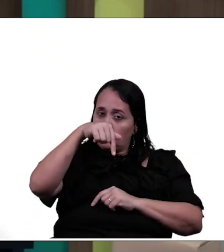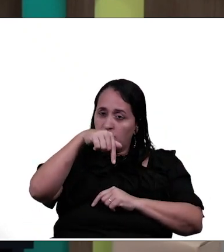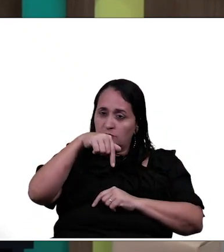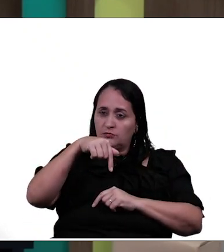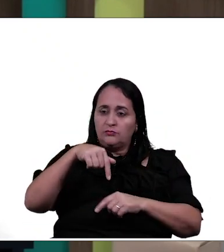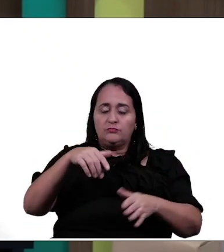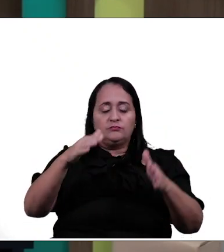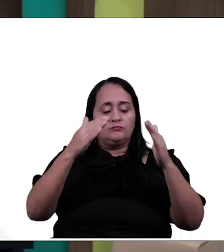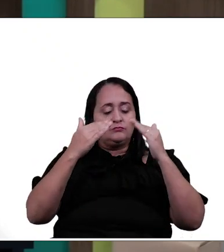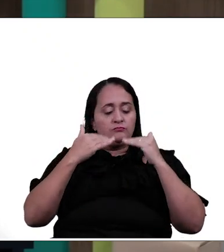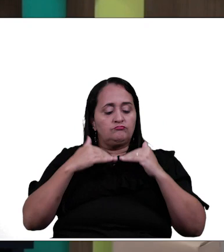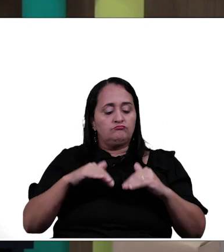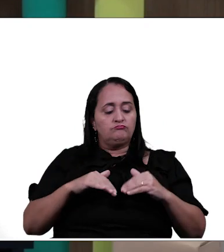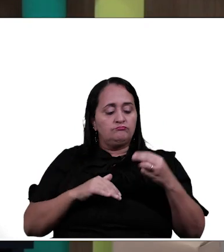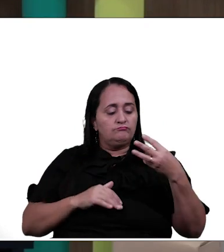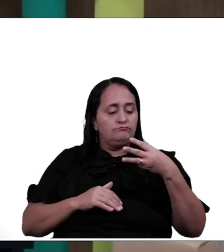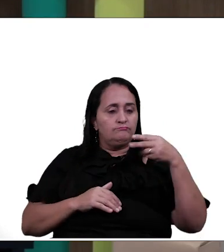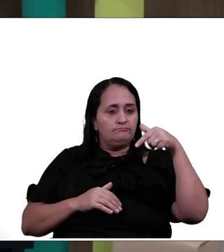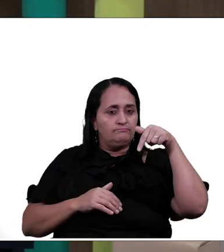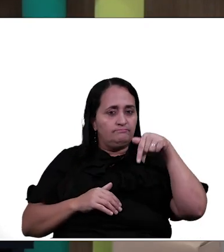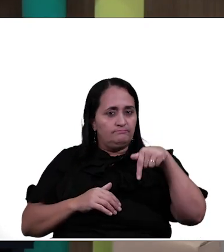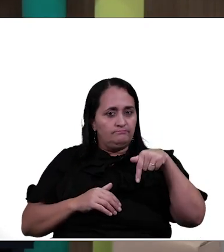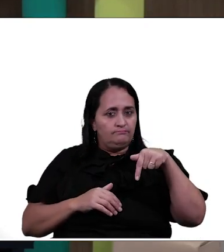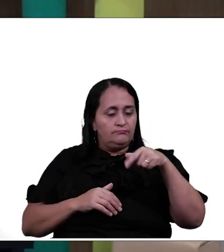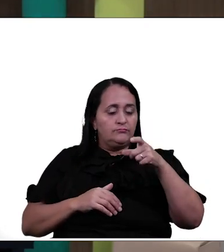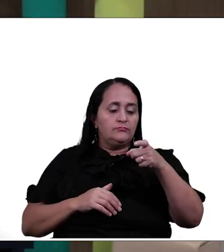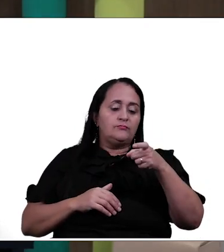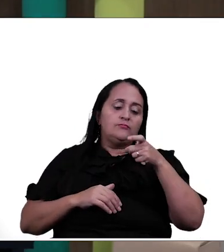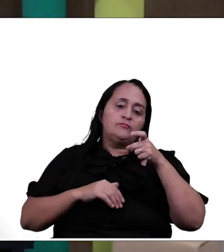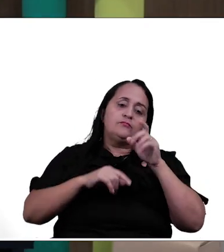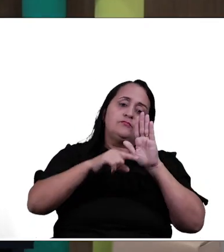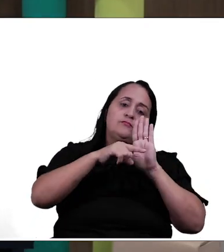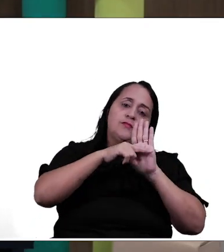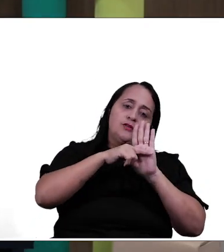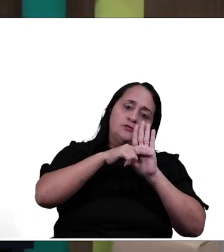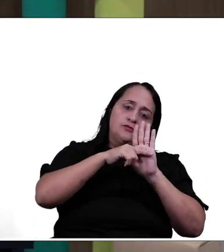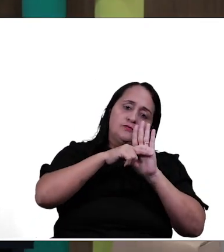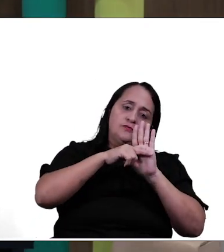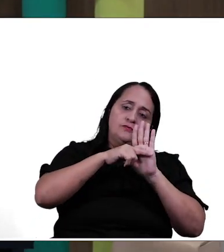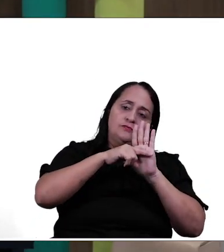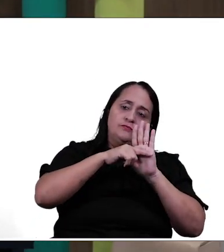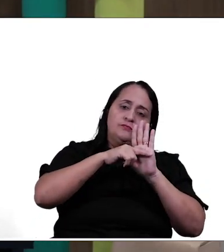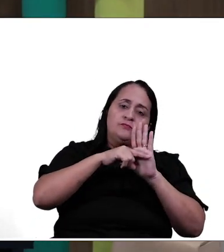conclusão que não é um número racional.